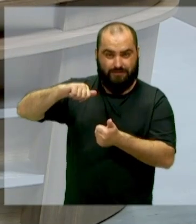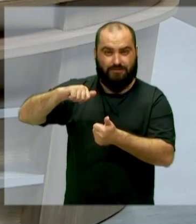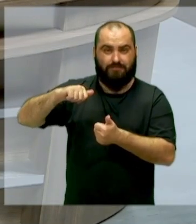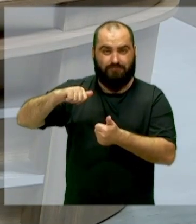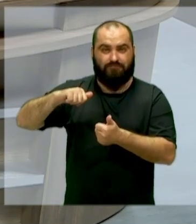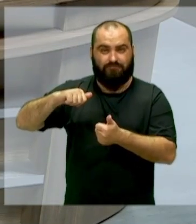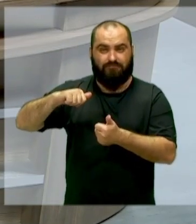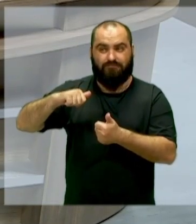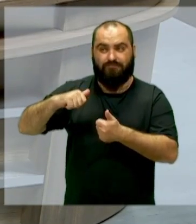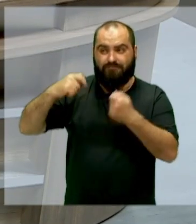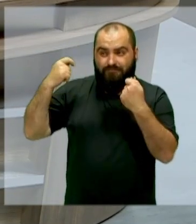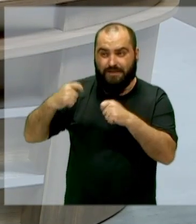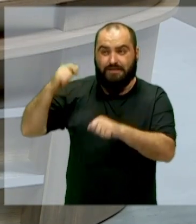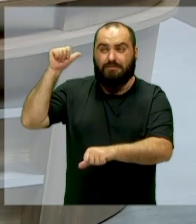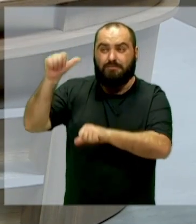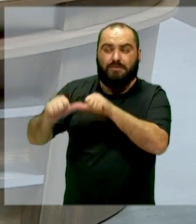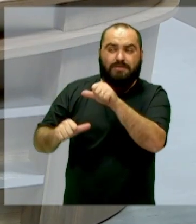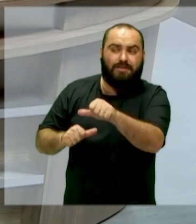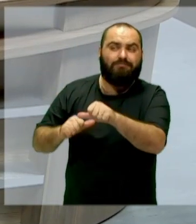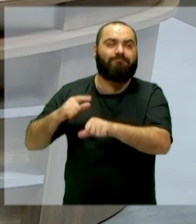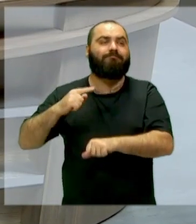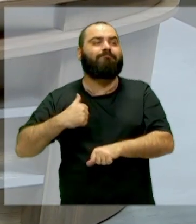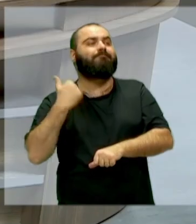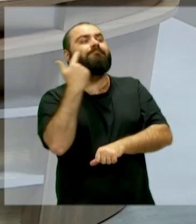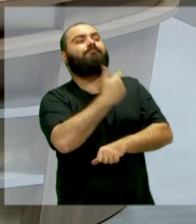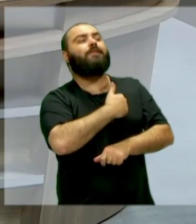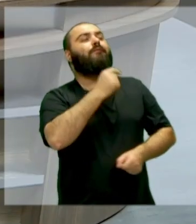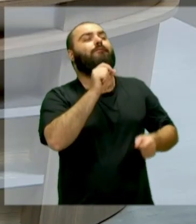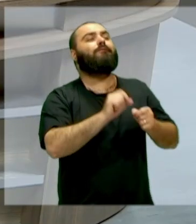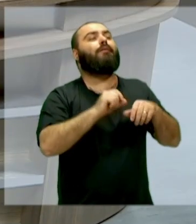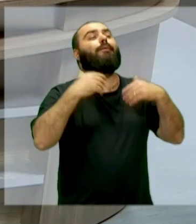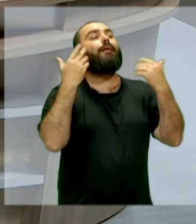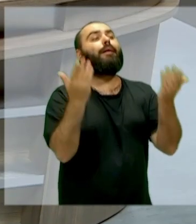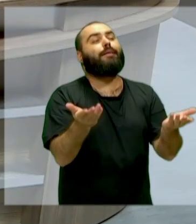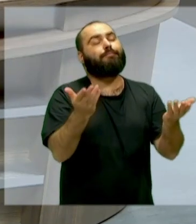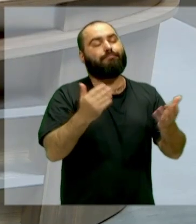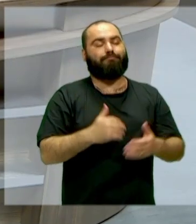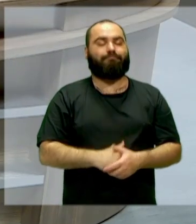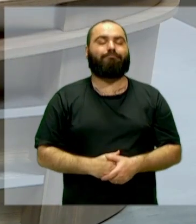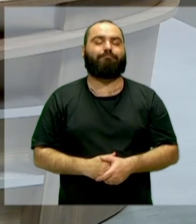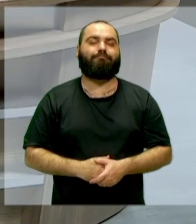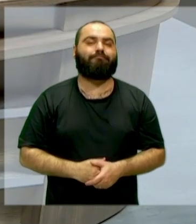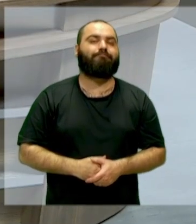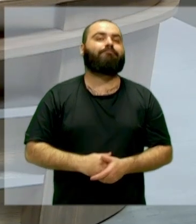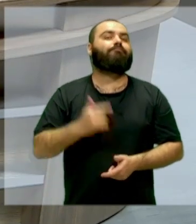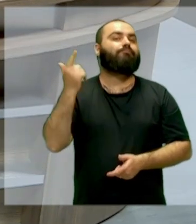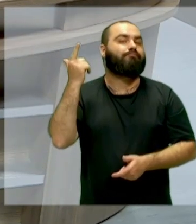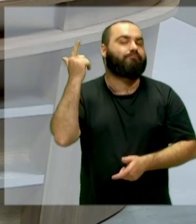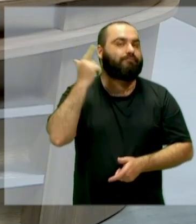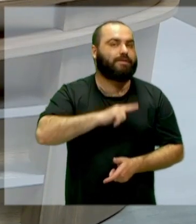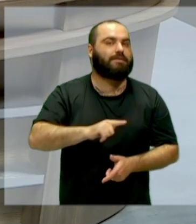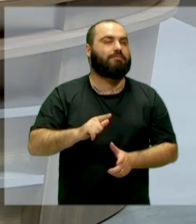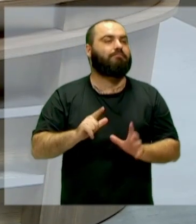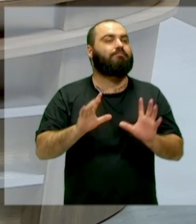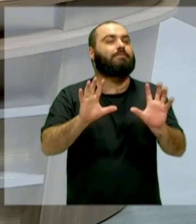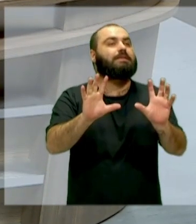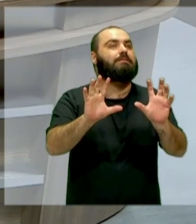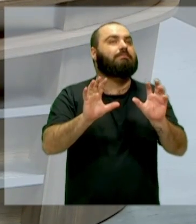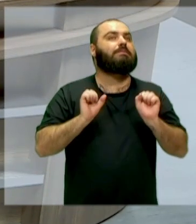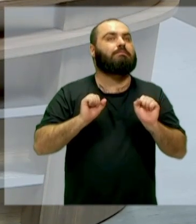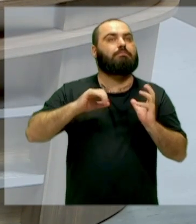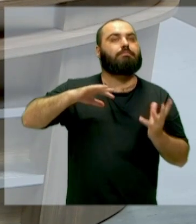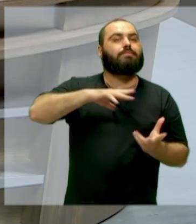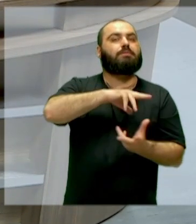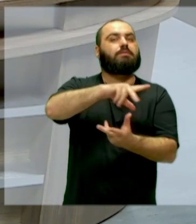pulgas que que a gente faz para para amenizar isso para entrar de ficar de bem com o cachorrinho que é o